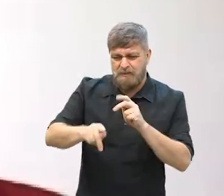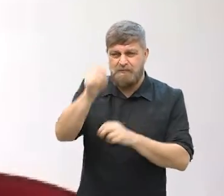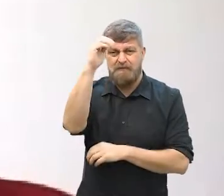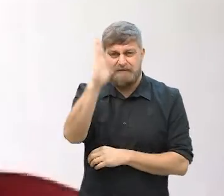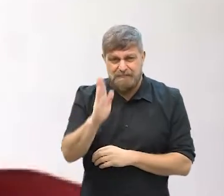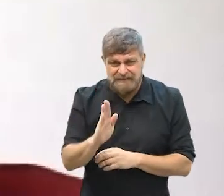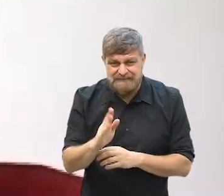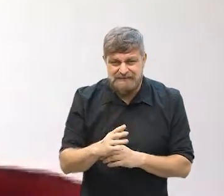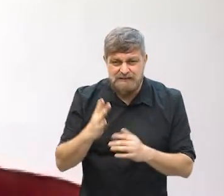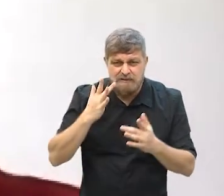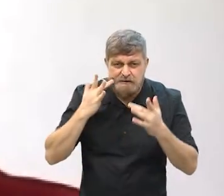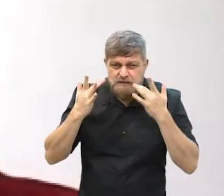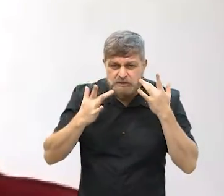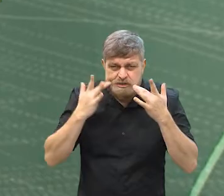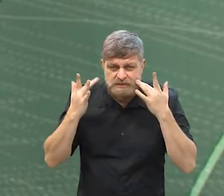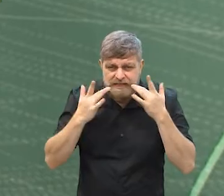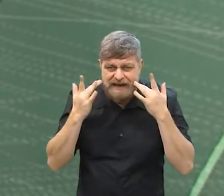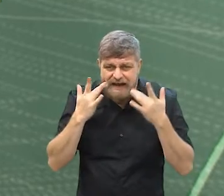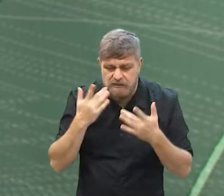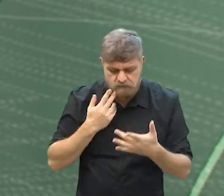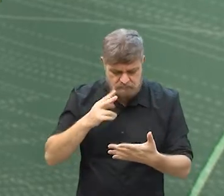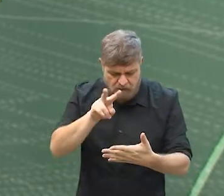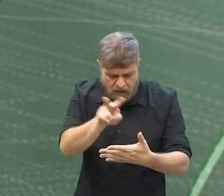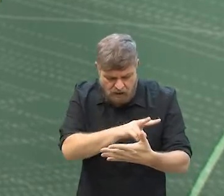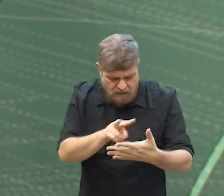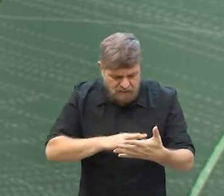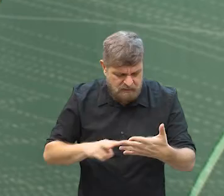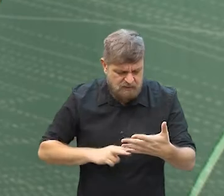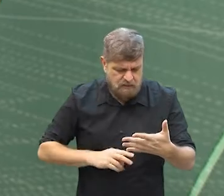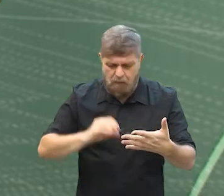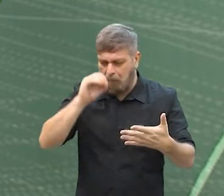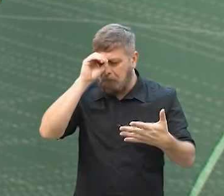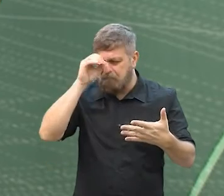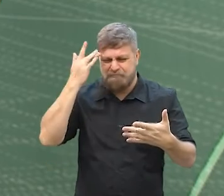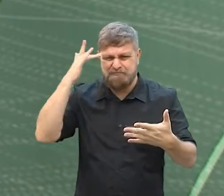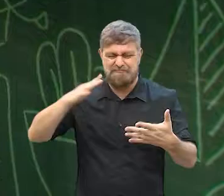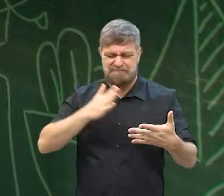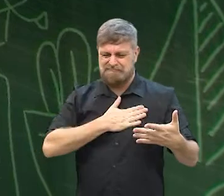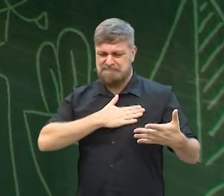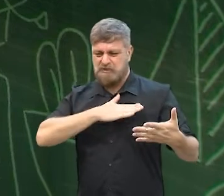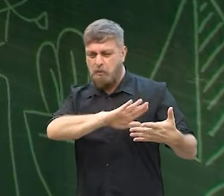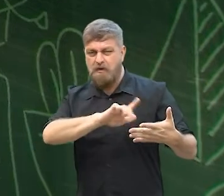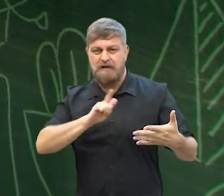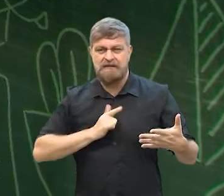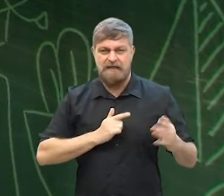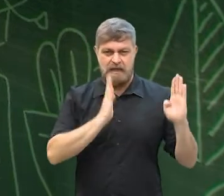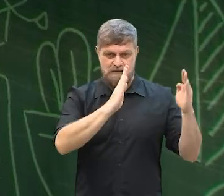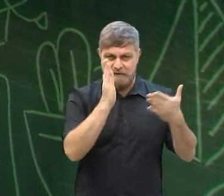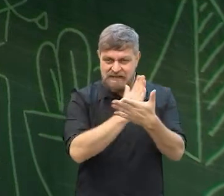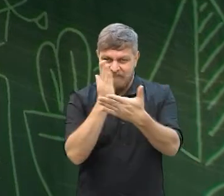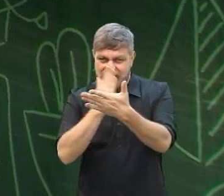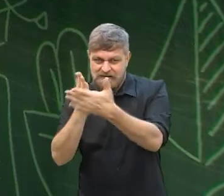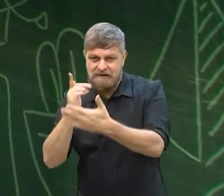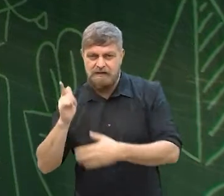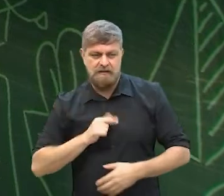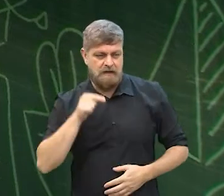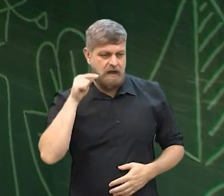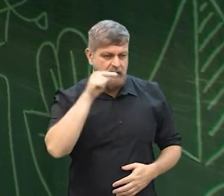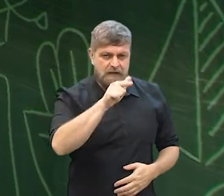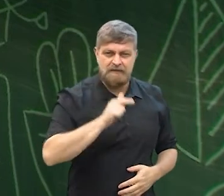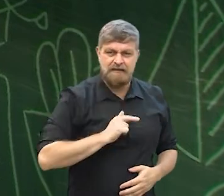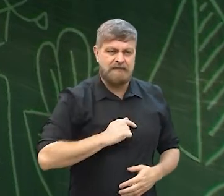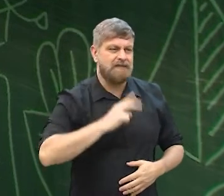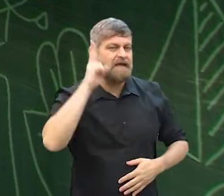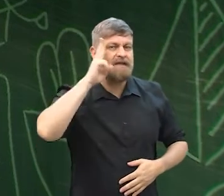não tem o hábito de ler dramaturgia. É verdade. Né? A gente, quando vai a uma livraria, a gente tem tudo muito bem dividido lá entre